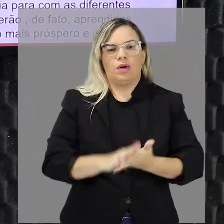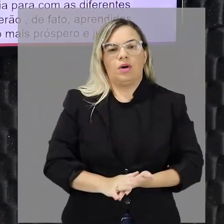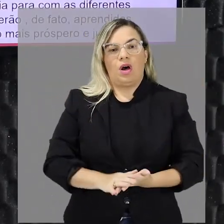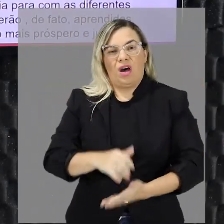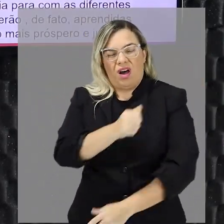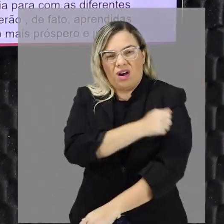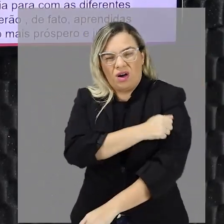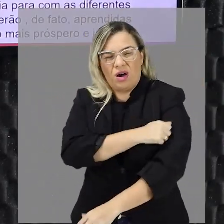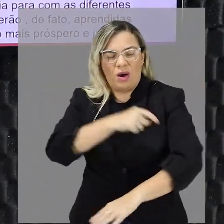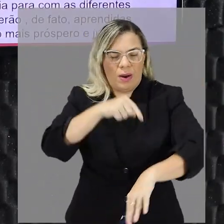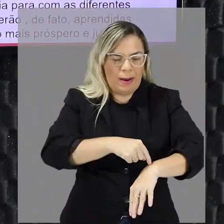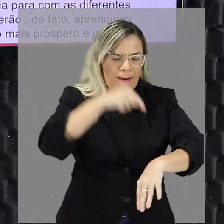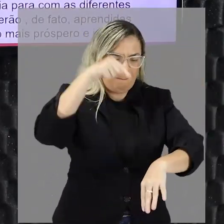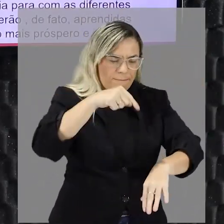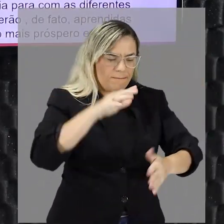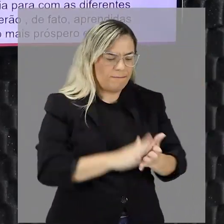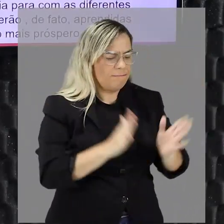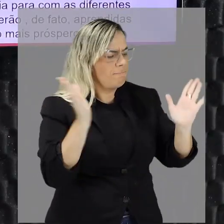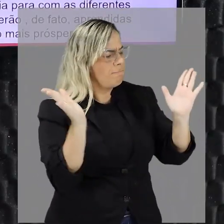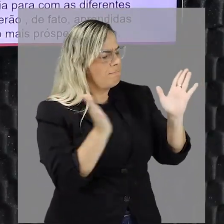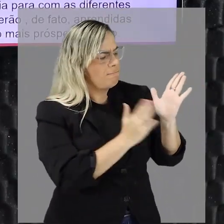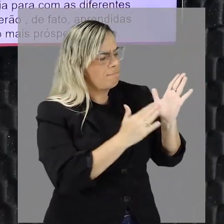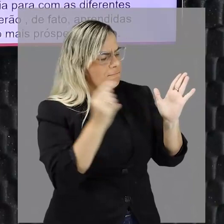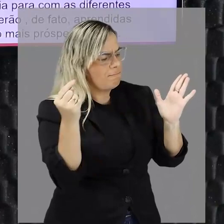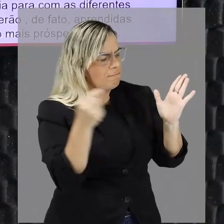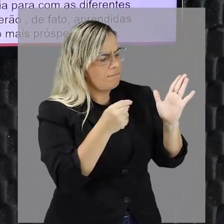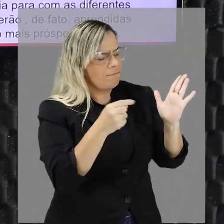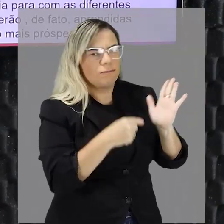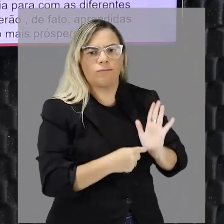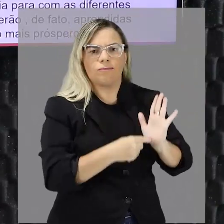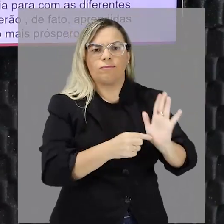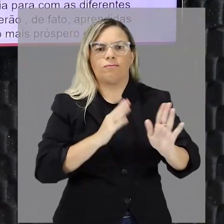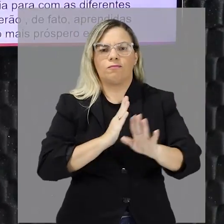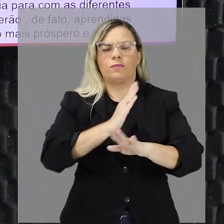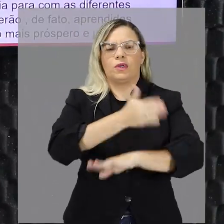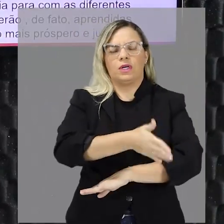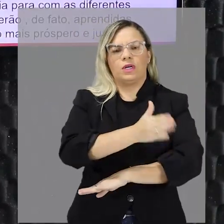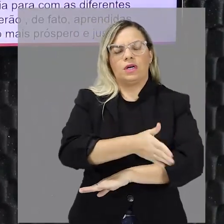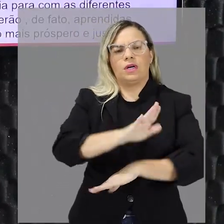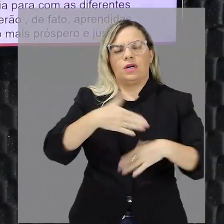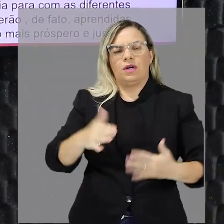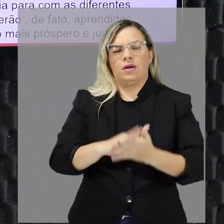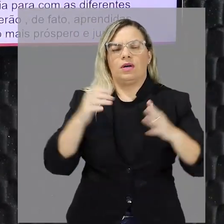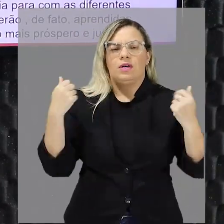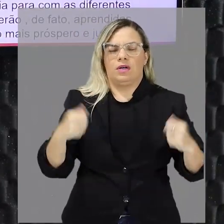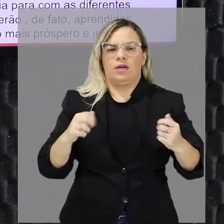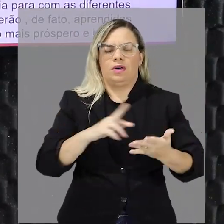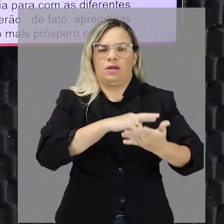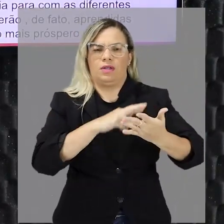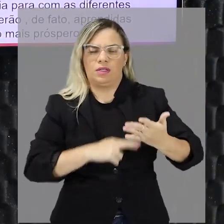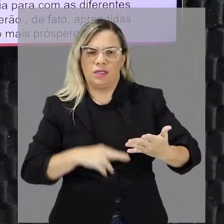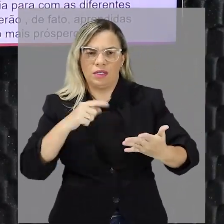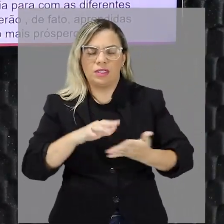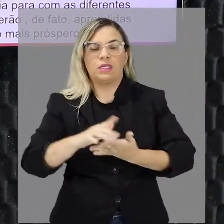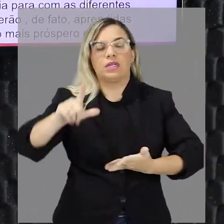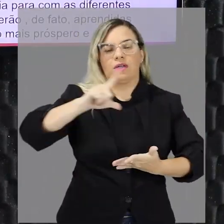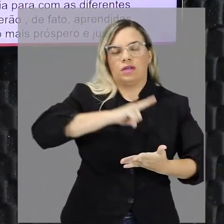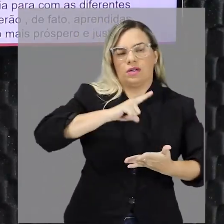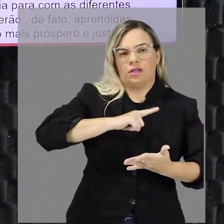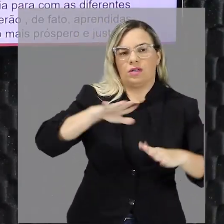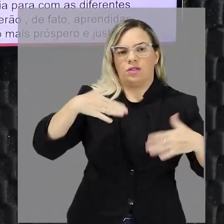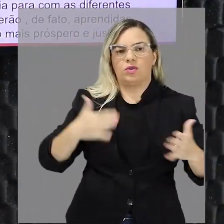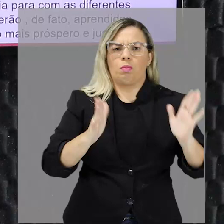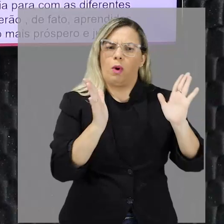momento onde vocês farão a proposta de intervenção. É necessário que a redação de vocês contenha